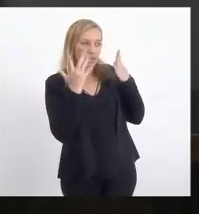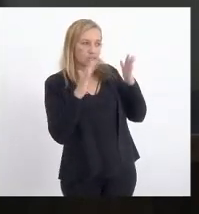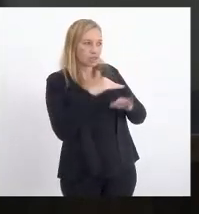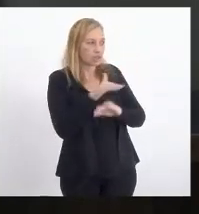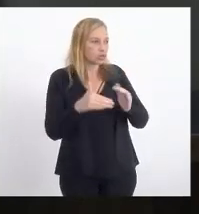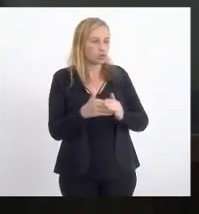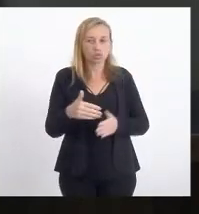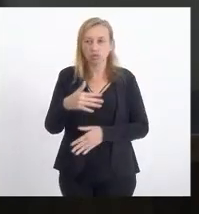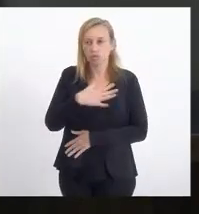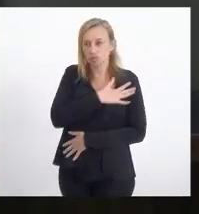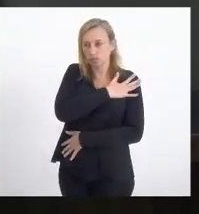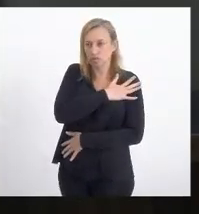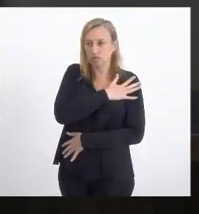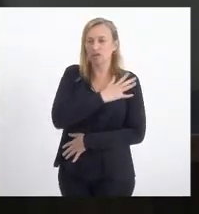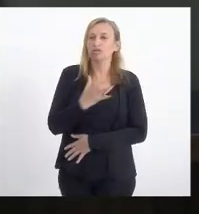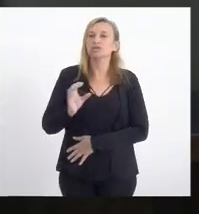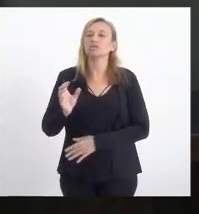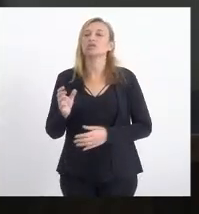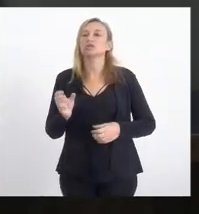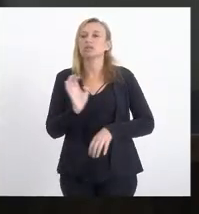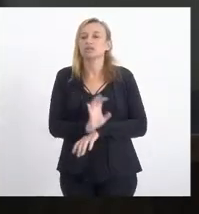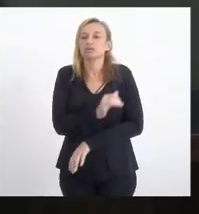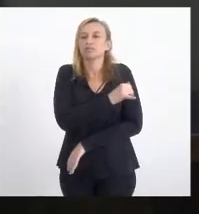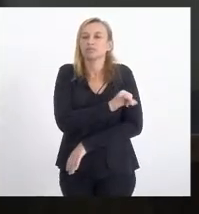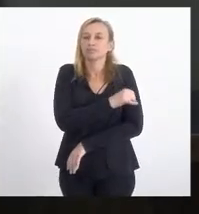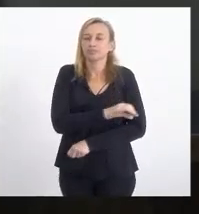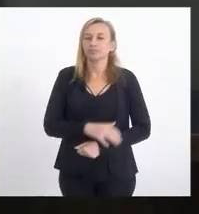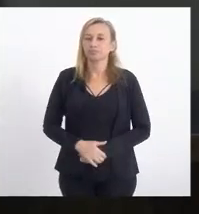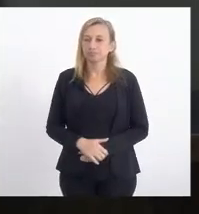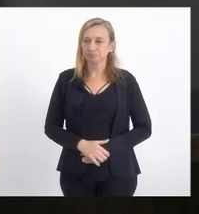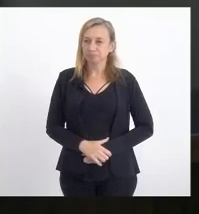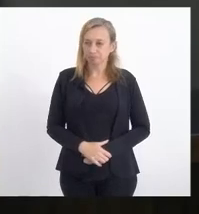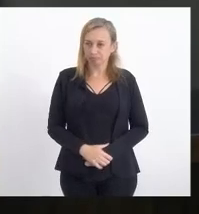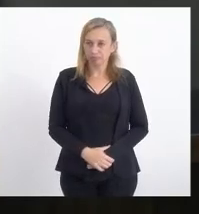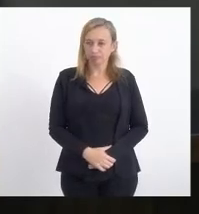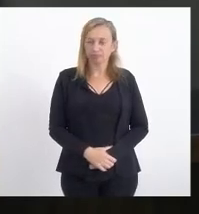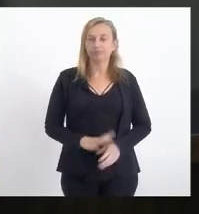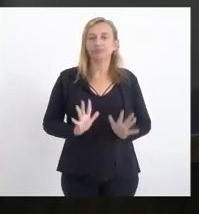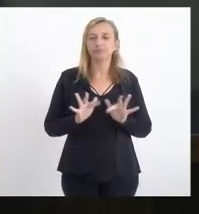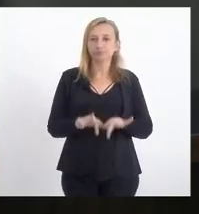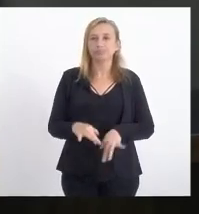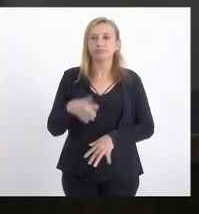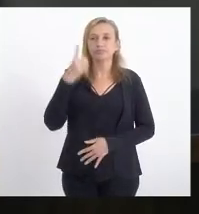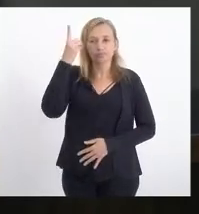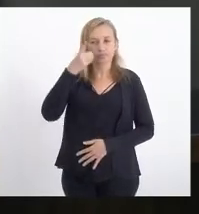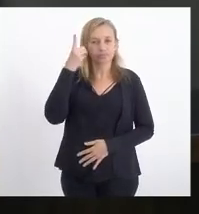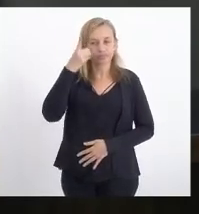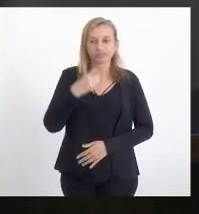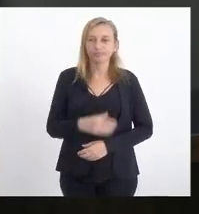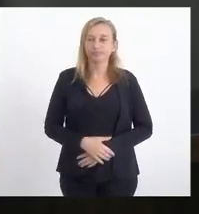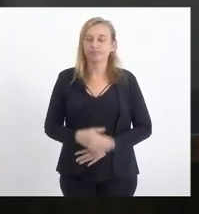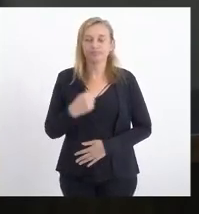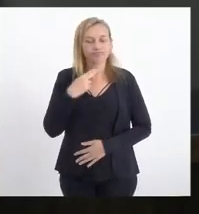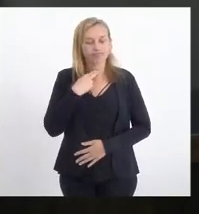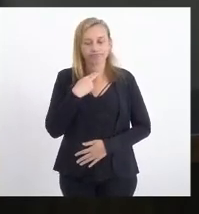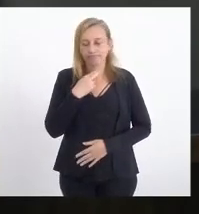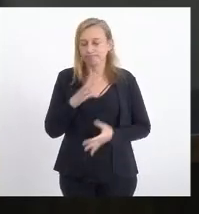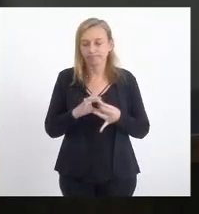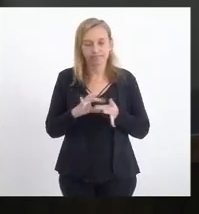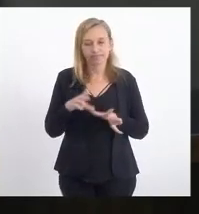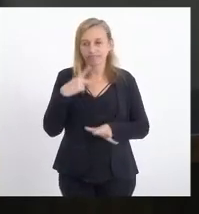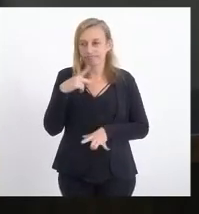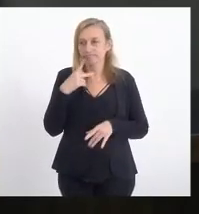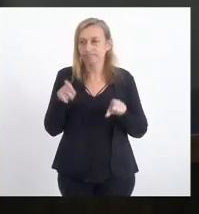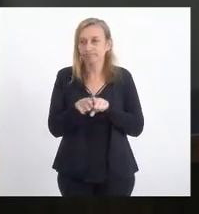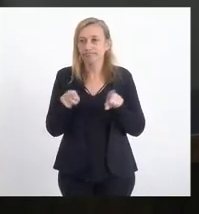senhores praças e oficiais da Polícia Militar do Estado do Rio de Janeiro eu para concluir Deputado eu não posso deixar de fazer